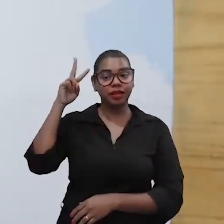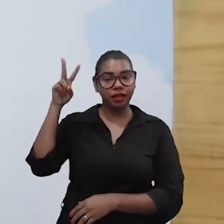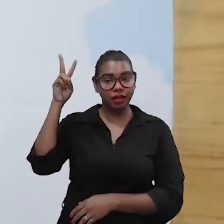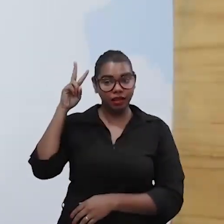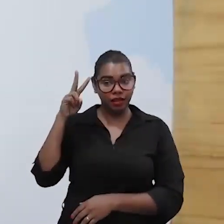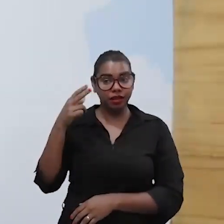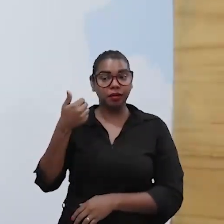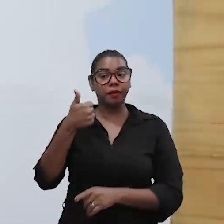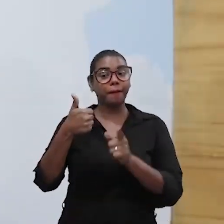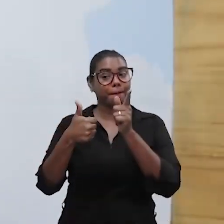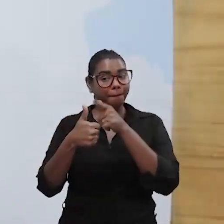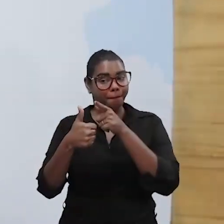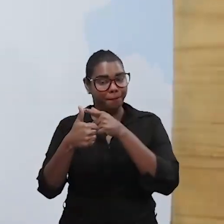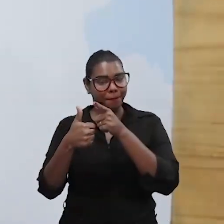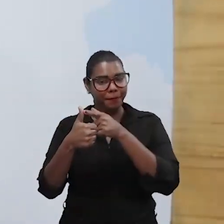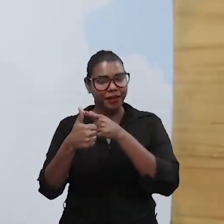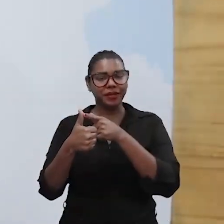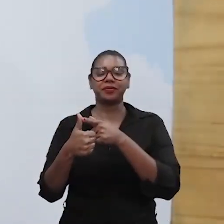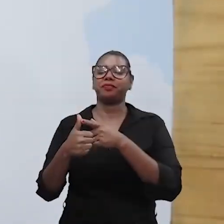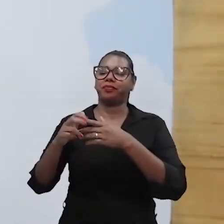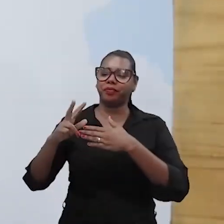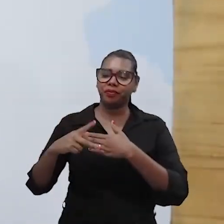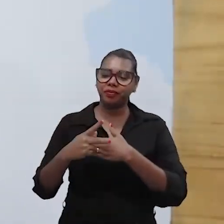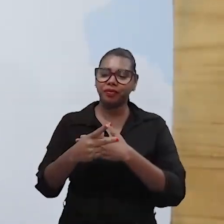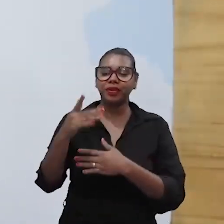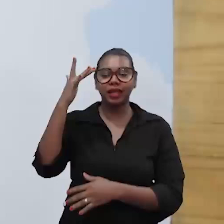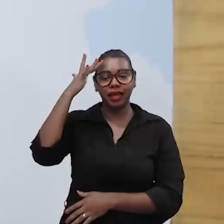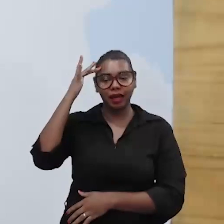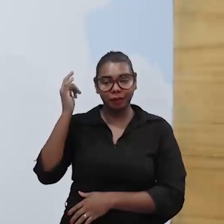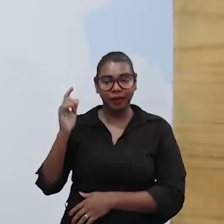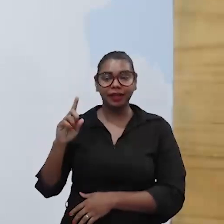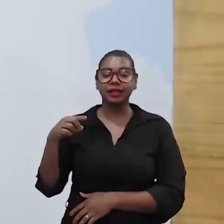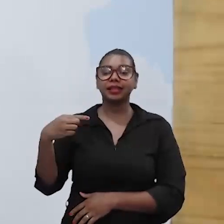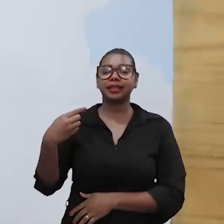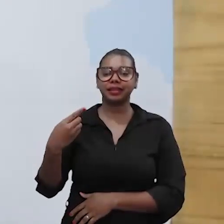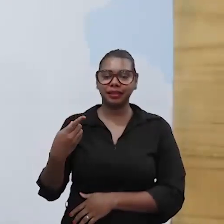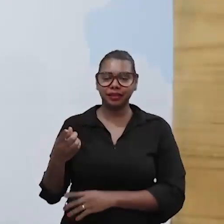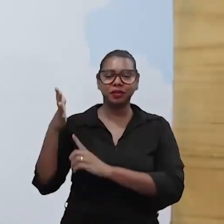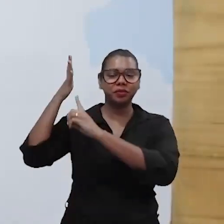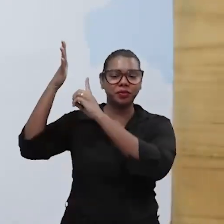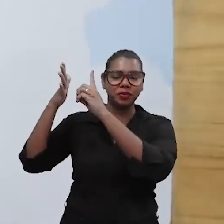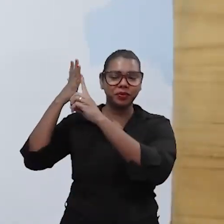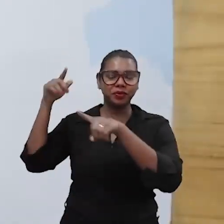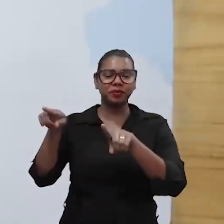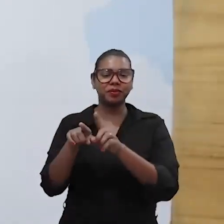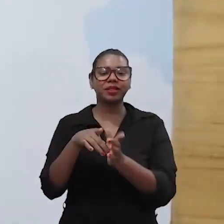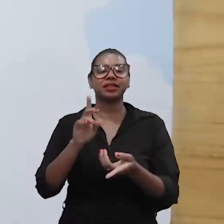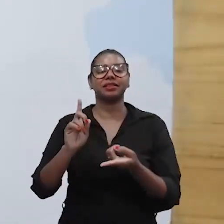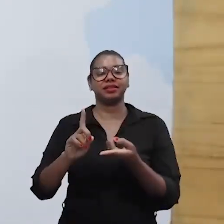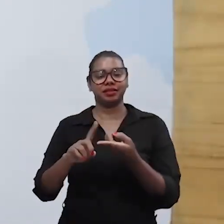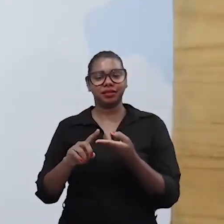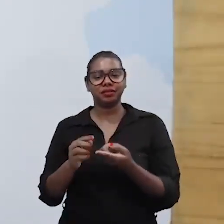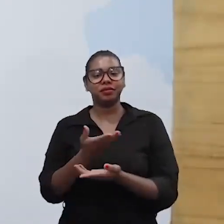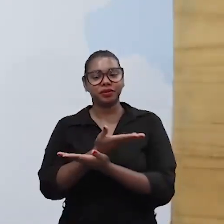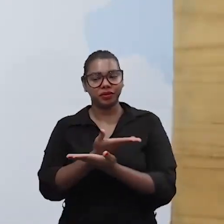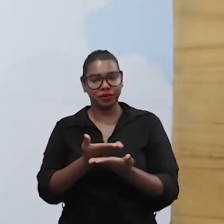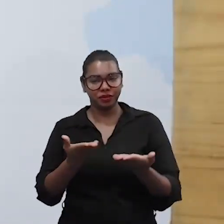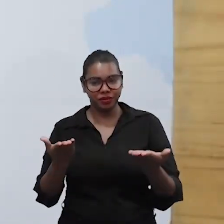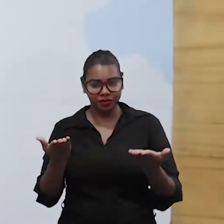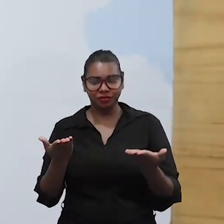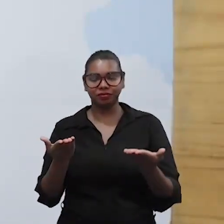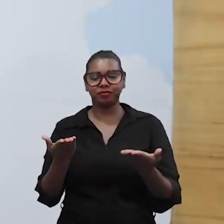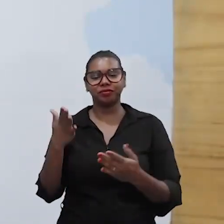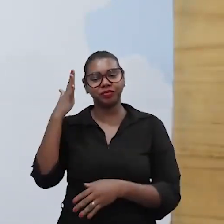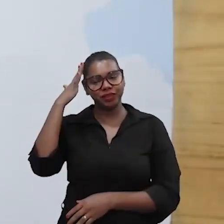foi só o primeiro dia, tá? A gente vai dar continuidade amanhã e depois de amanhã com as palestras também que já estão programadas, que você já está aí